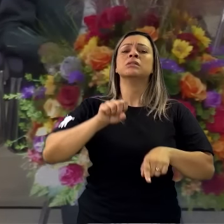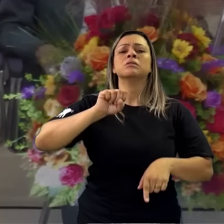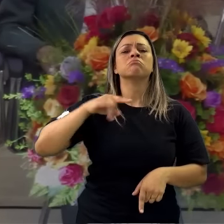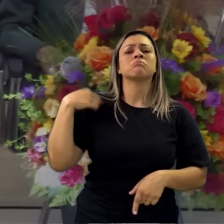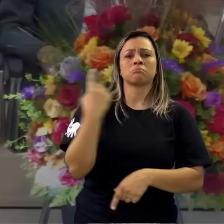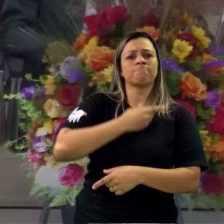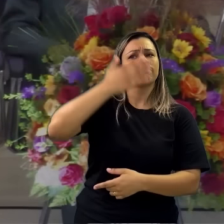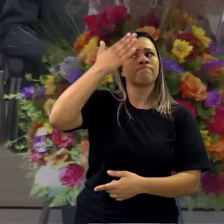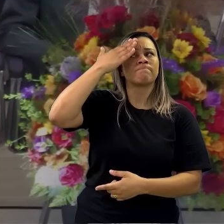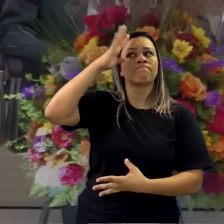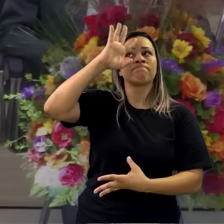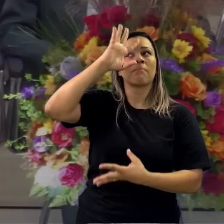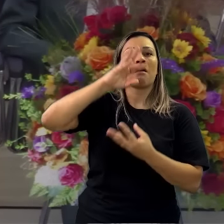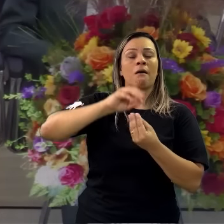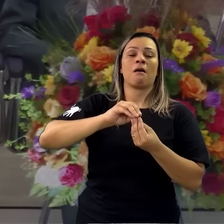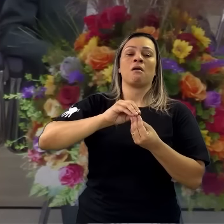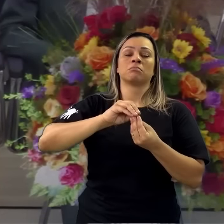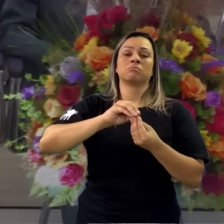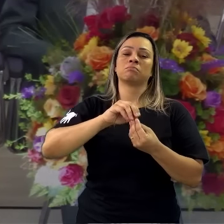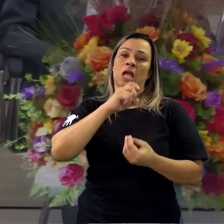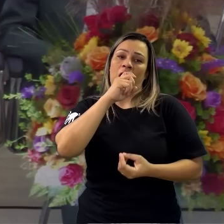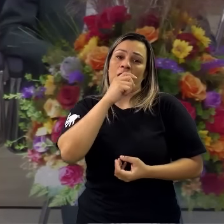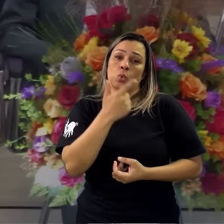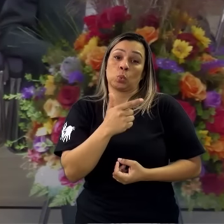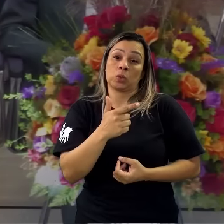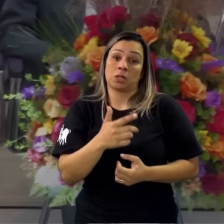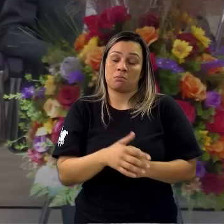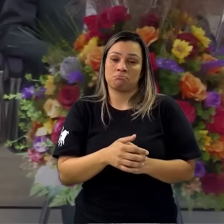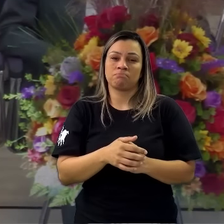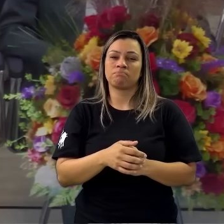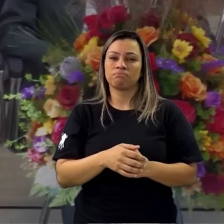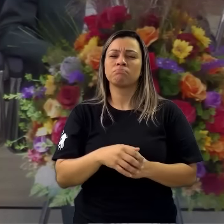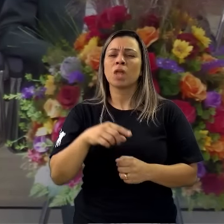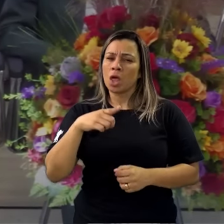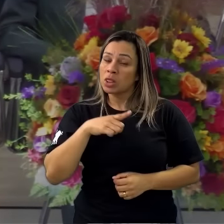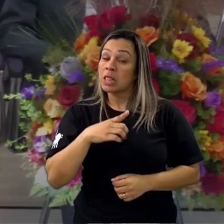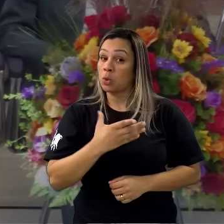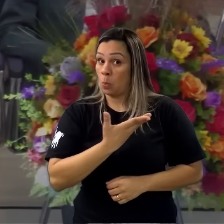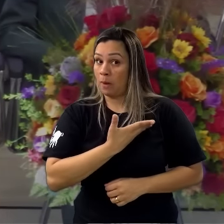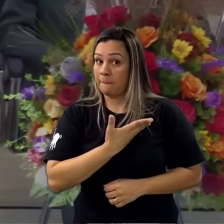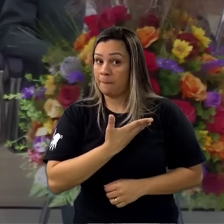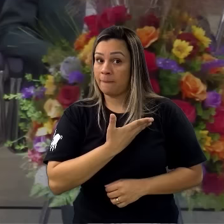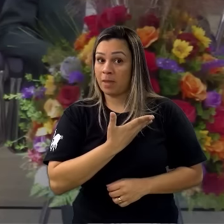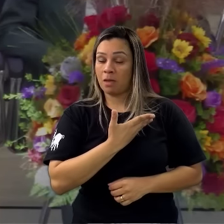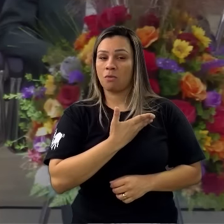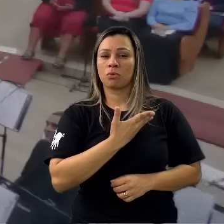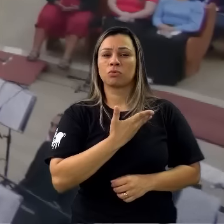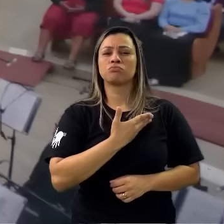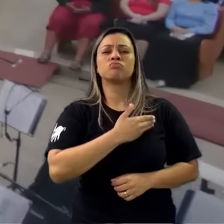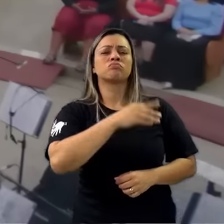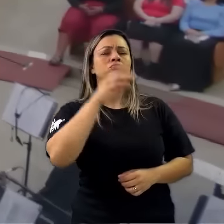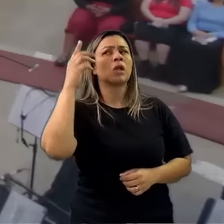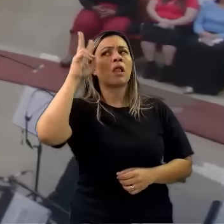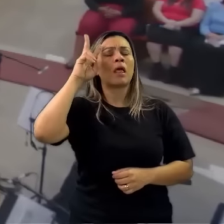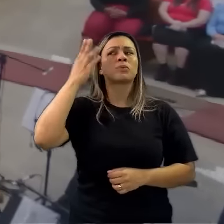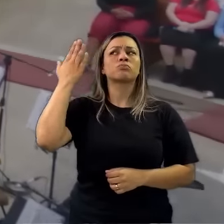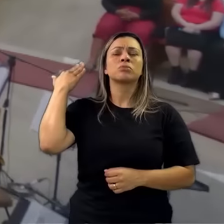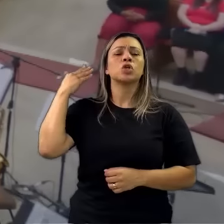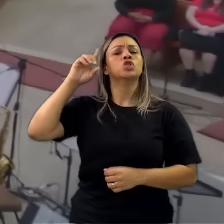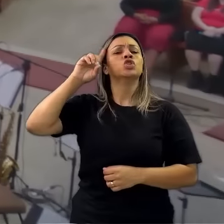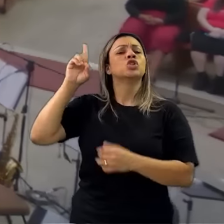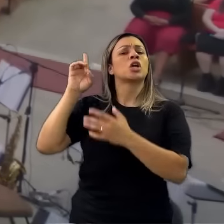disputa e picuinha no reino Eu tenho um amigo que desde o dia que ele entrou a Jesus e a Desde o dia que ele aceitou Jesus perdão